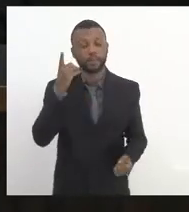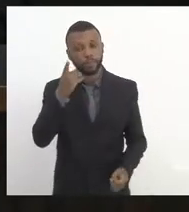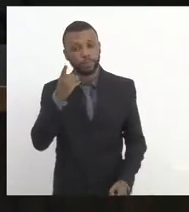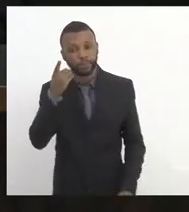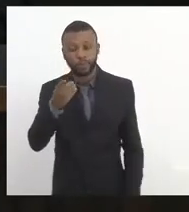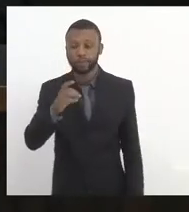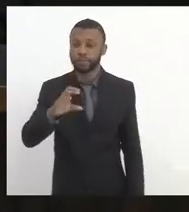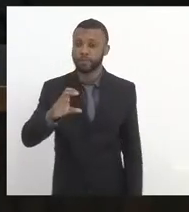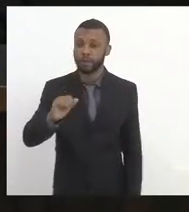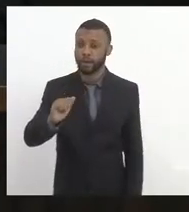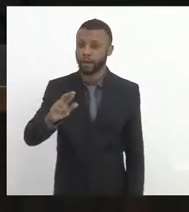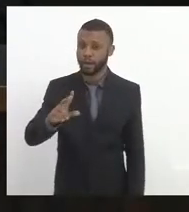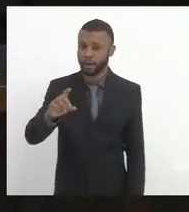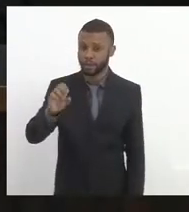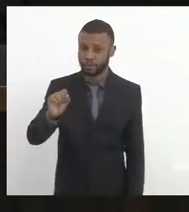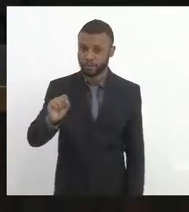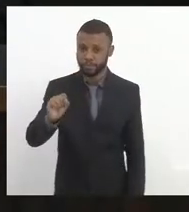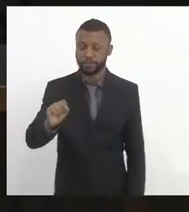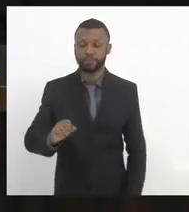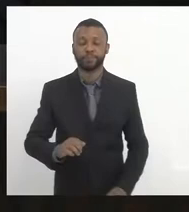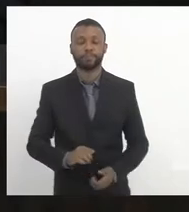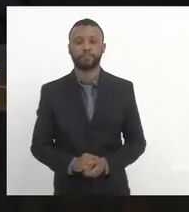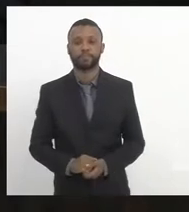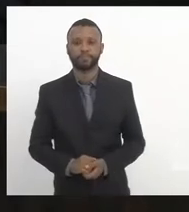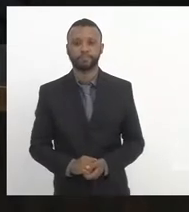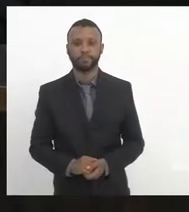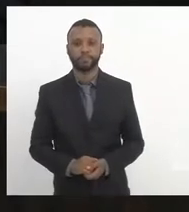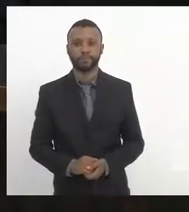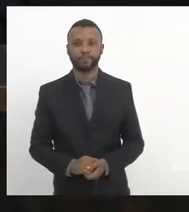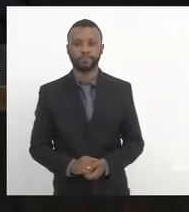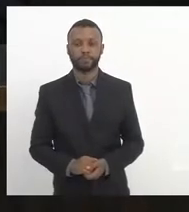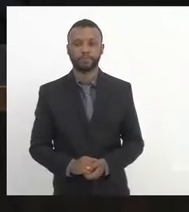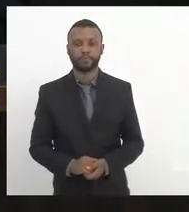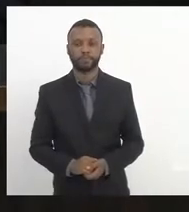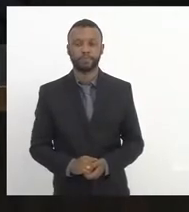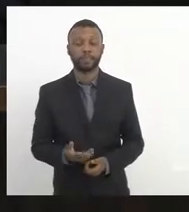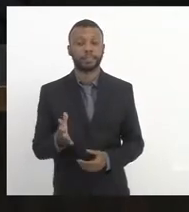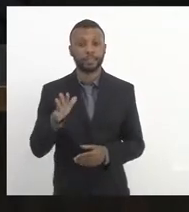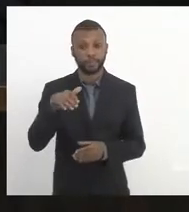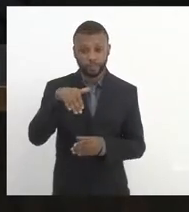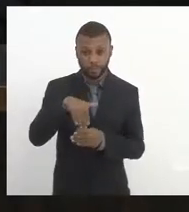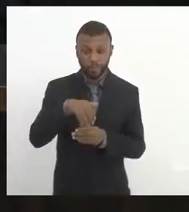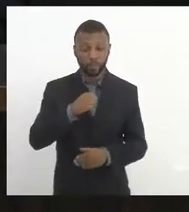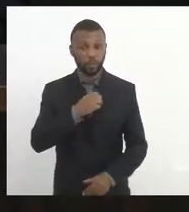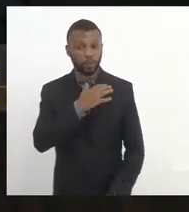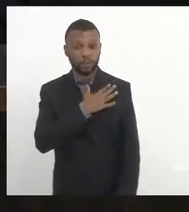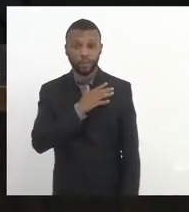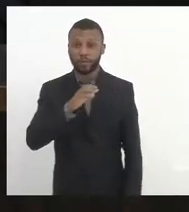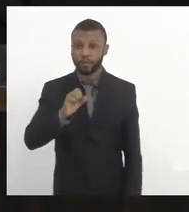Augusto. Deputado Carlos Augusto. Deputado Coronel Salema.